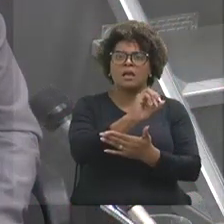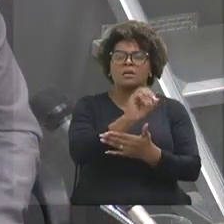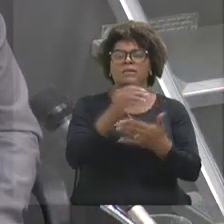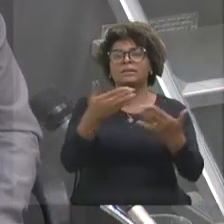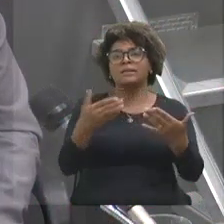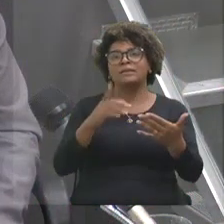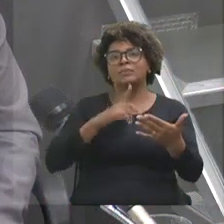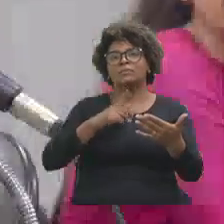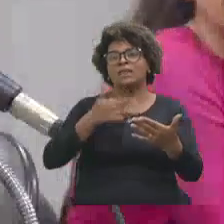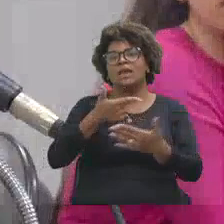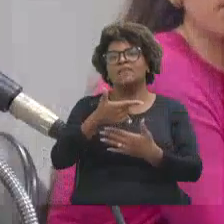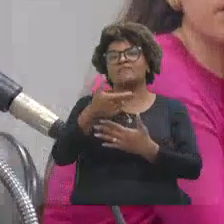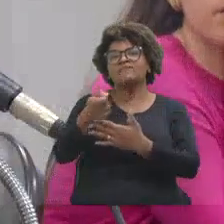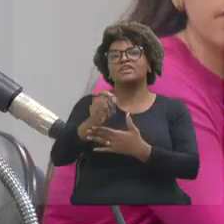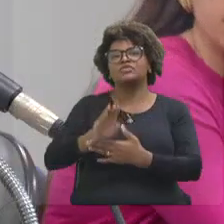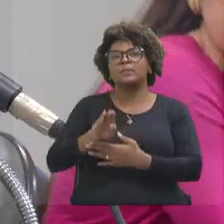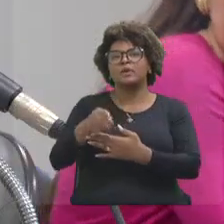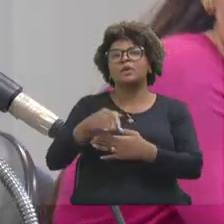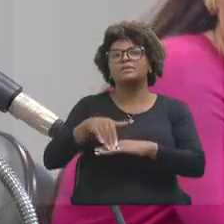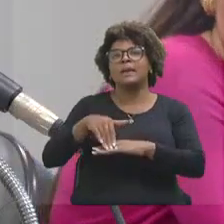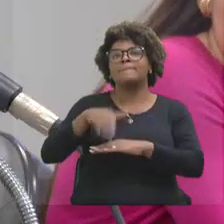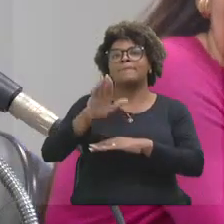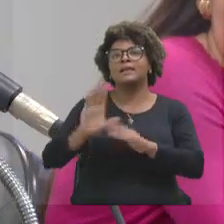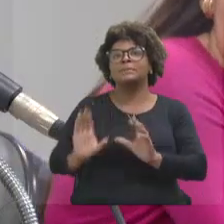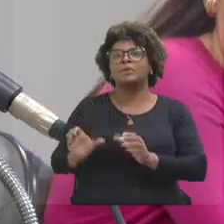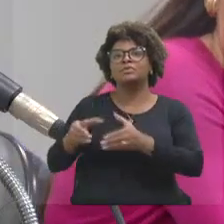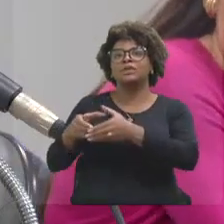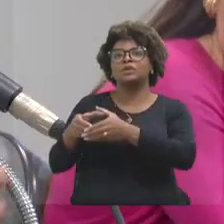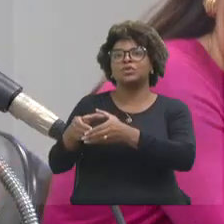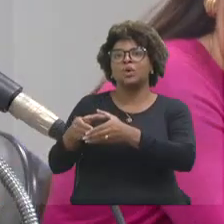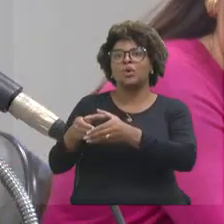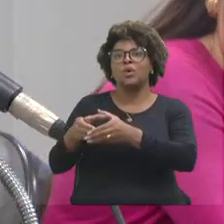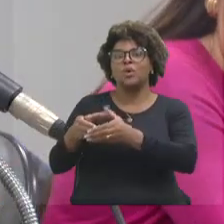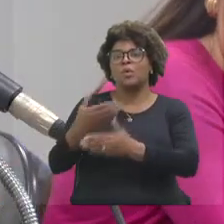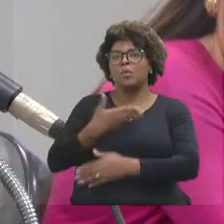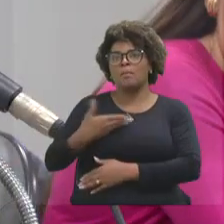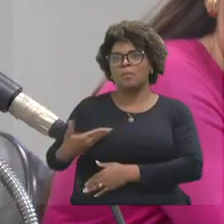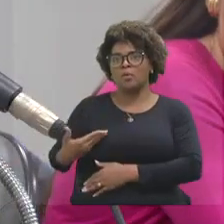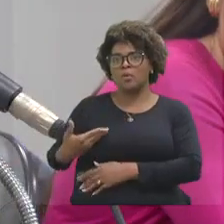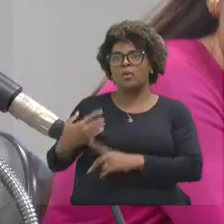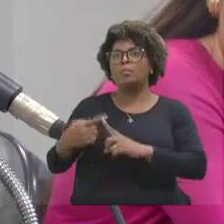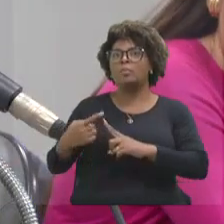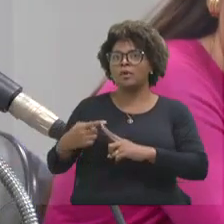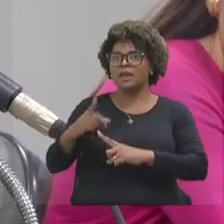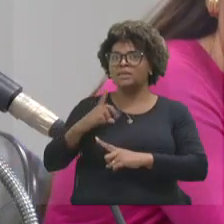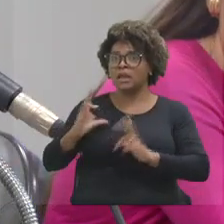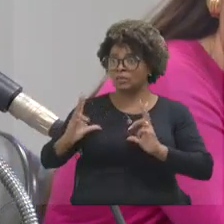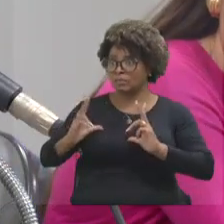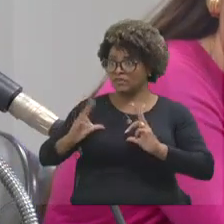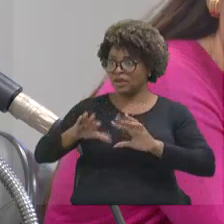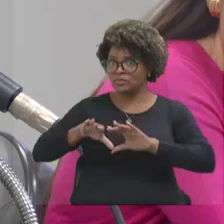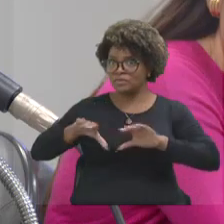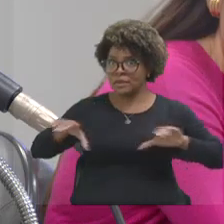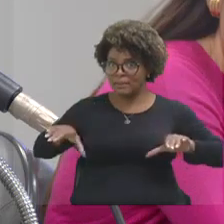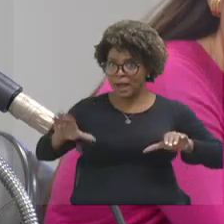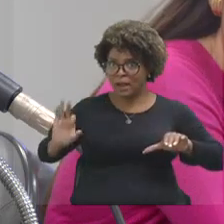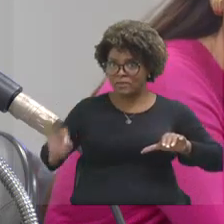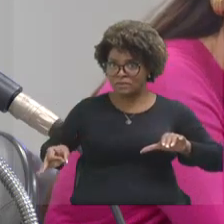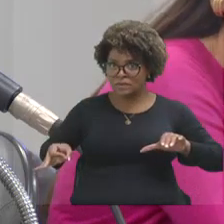20 bilhões a mais para o setor público né que tem o privado tá fora disso provavelmente é isso isso